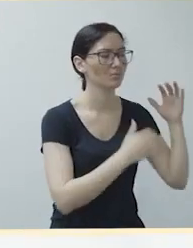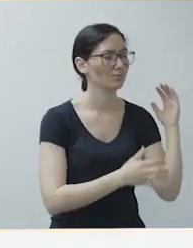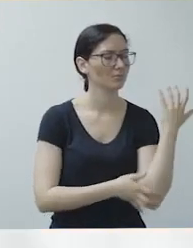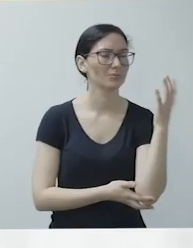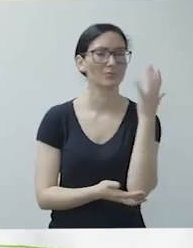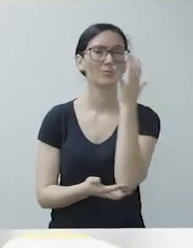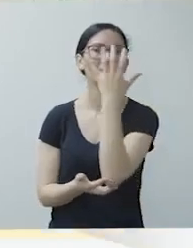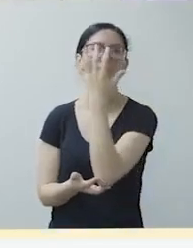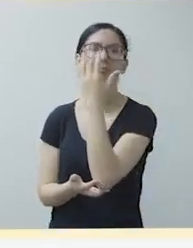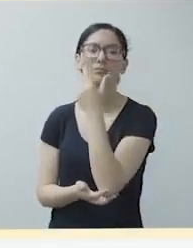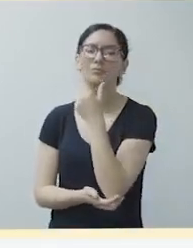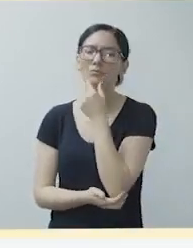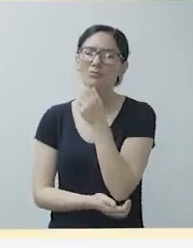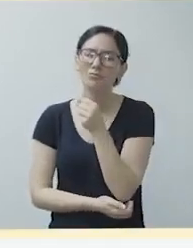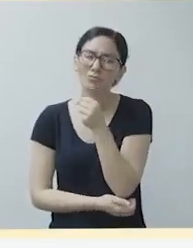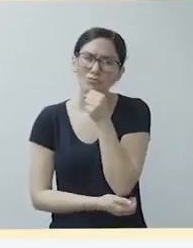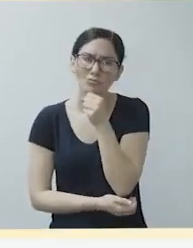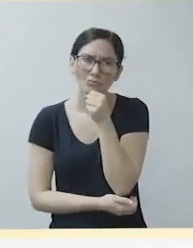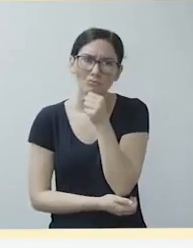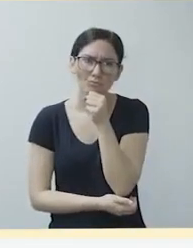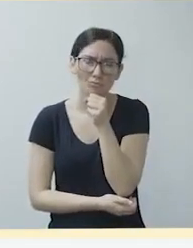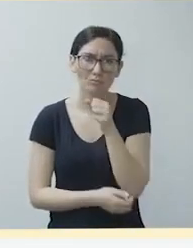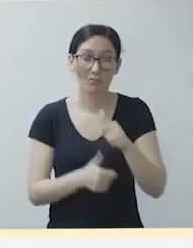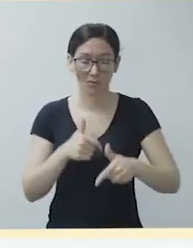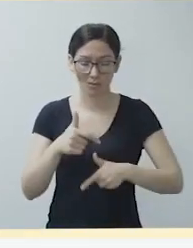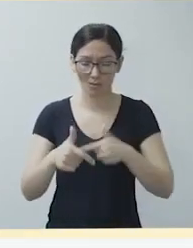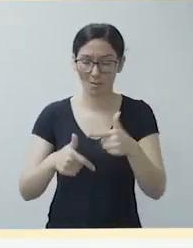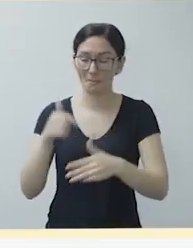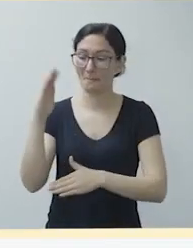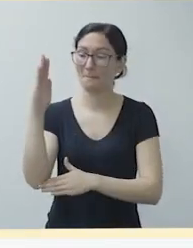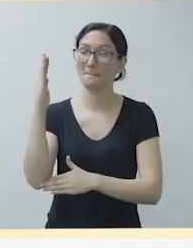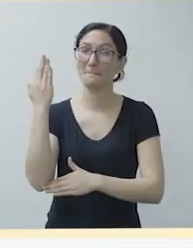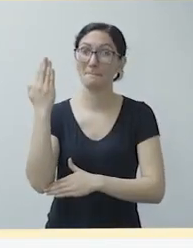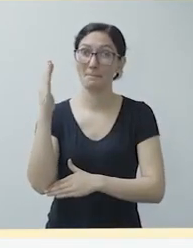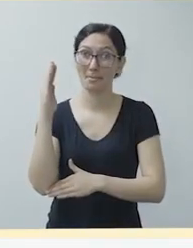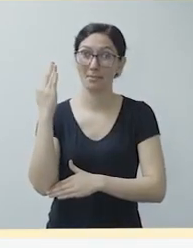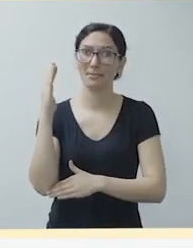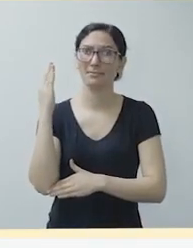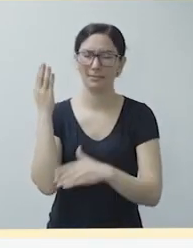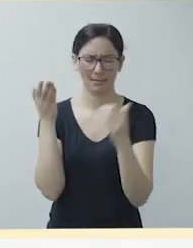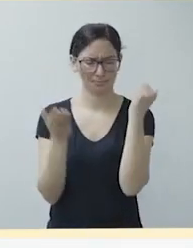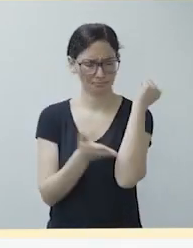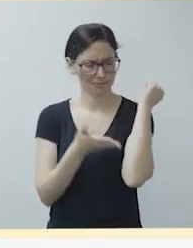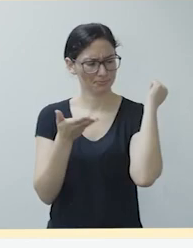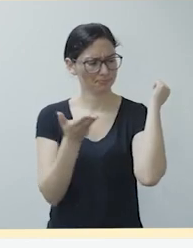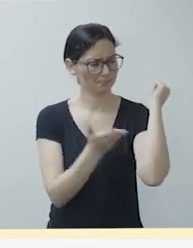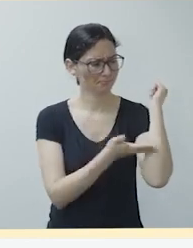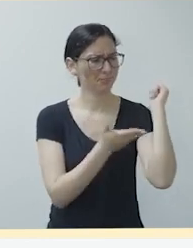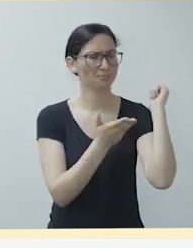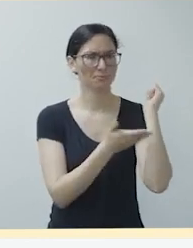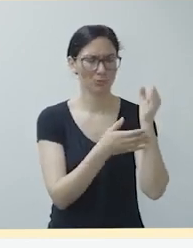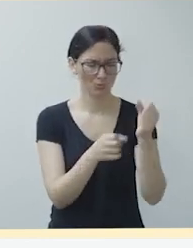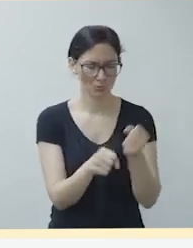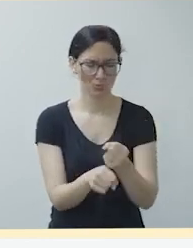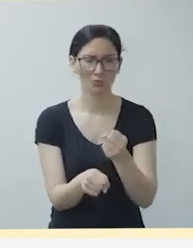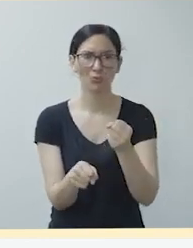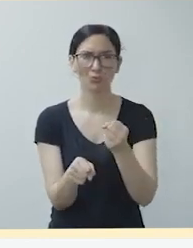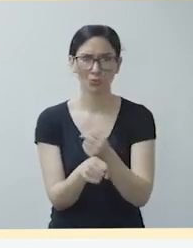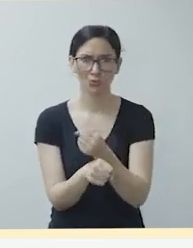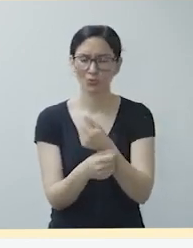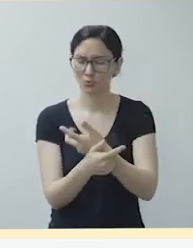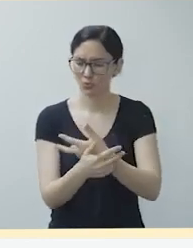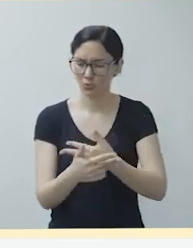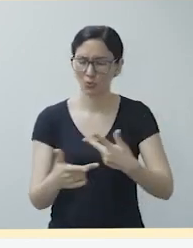aonde tinha um vovô carpinteiro. Ele gostava de construir coisas com